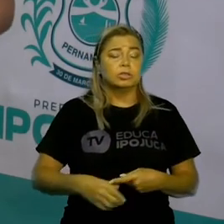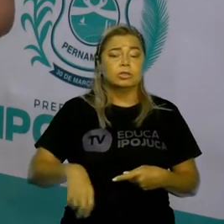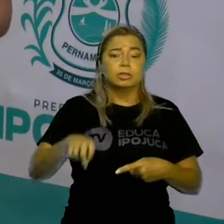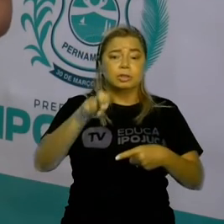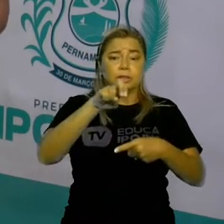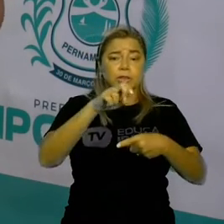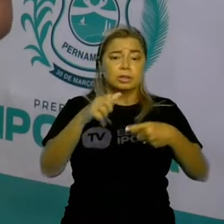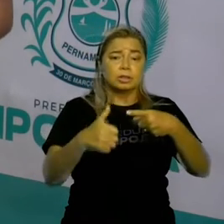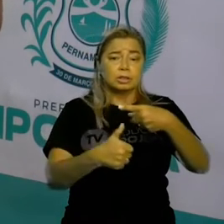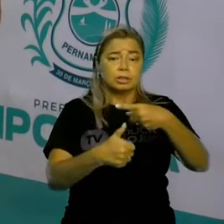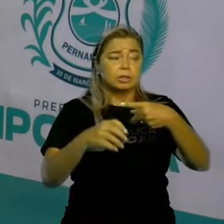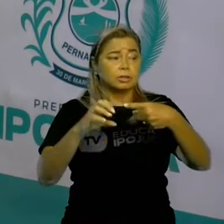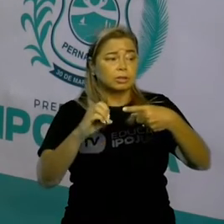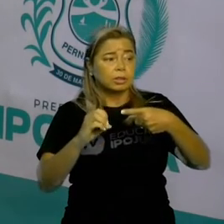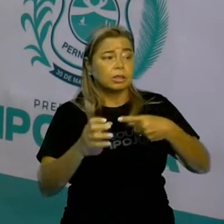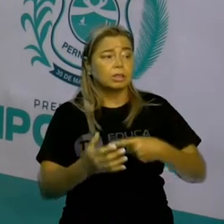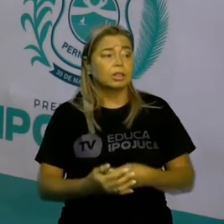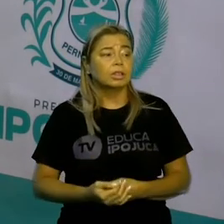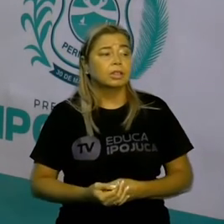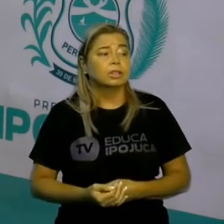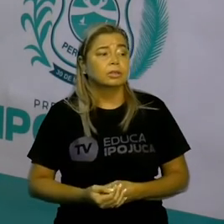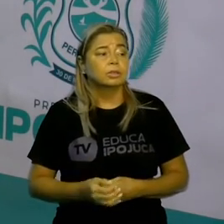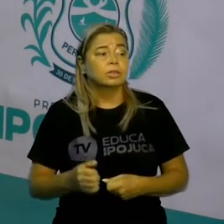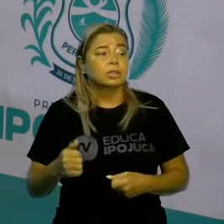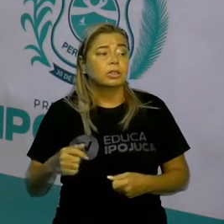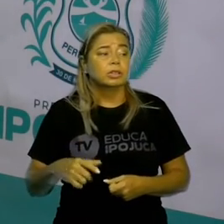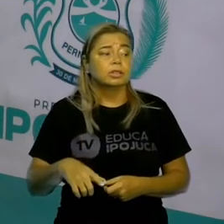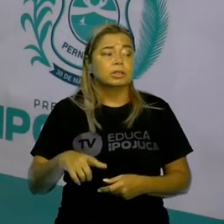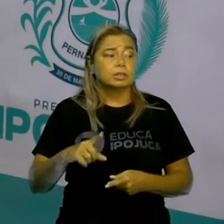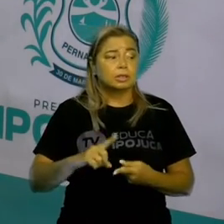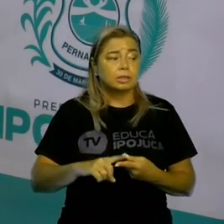a 13 26avos, vai ser equivalente a